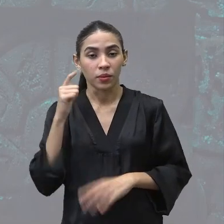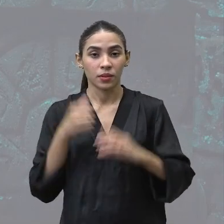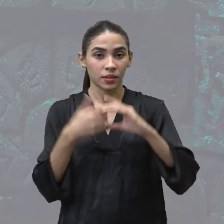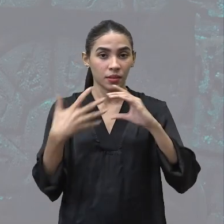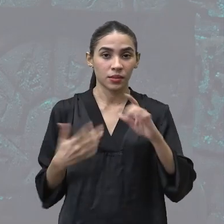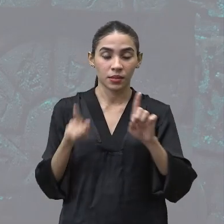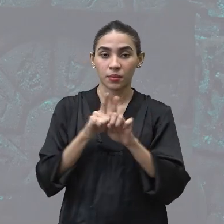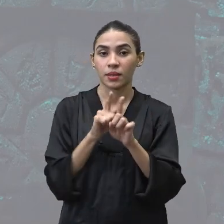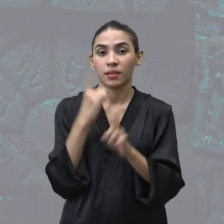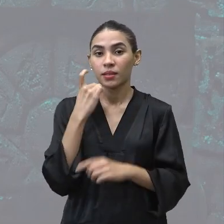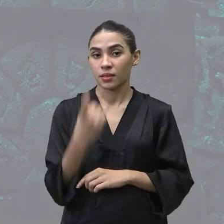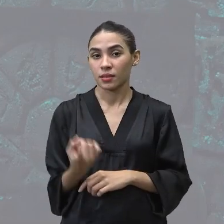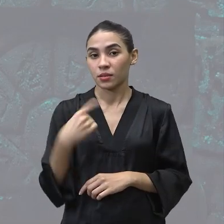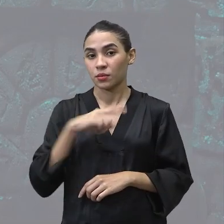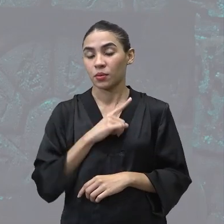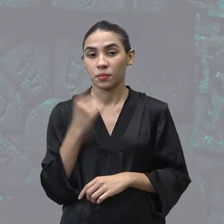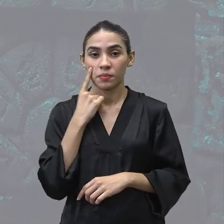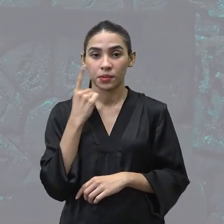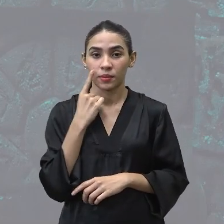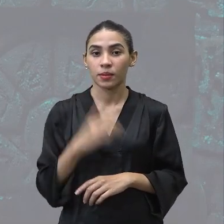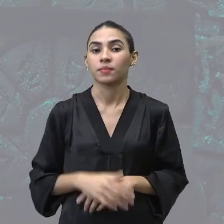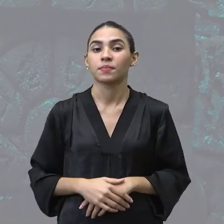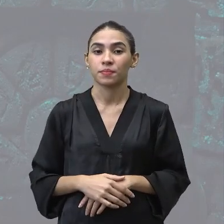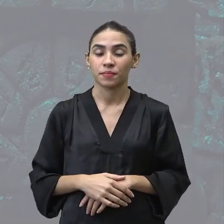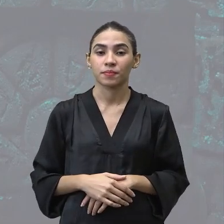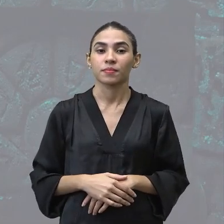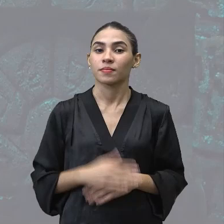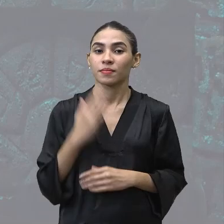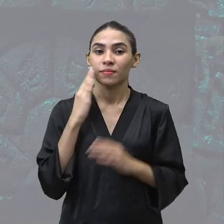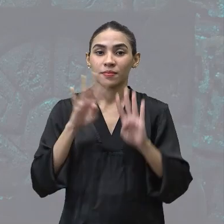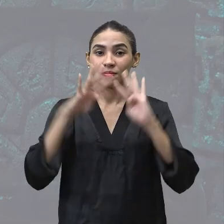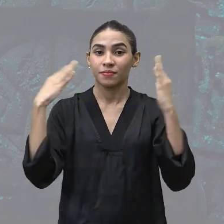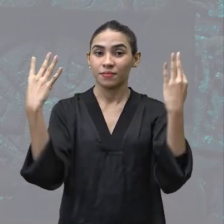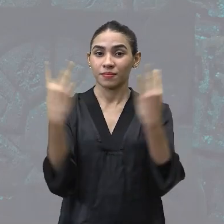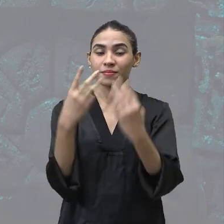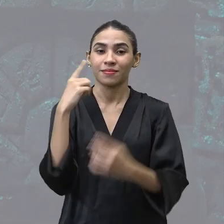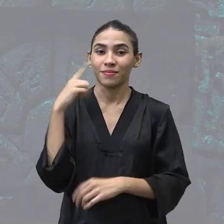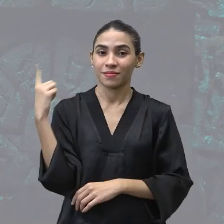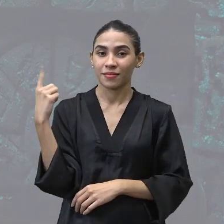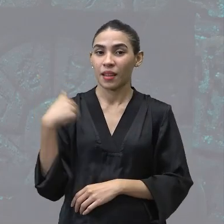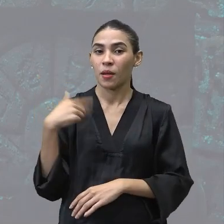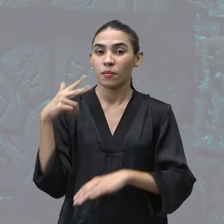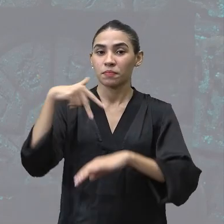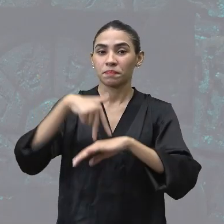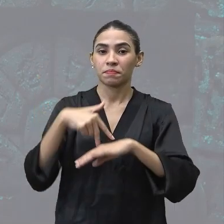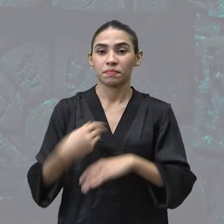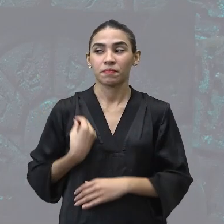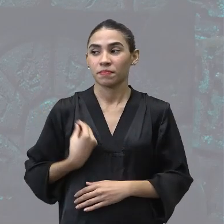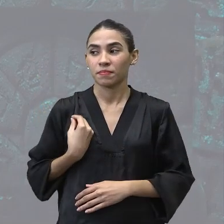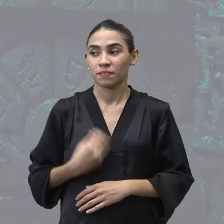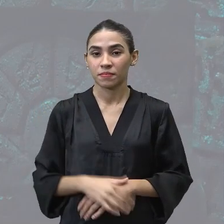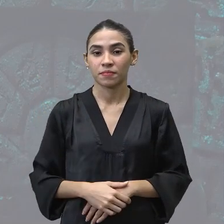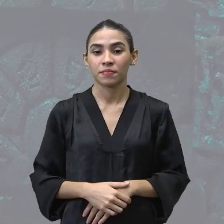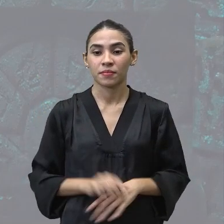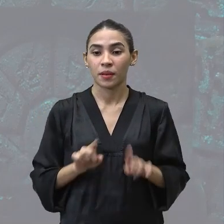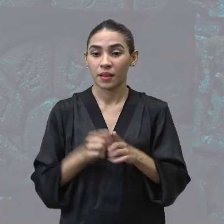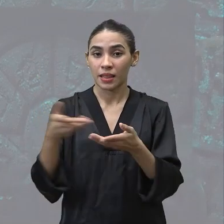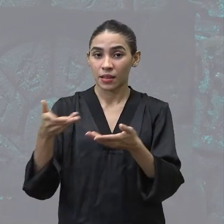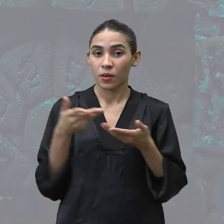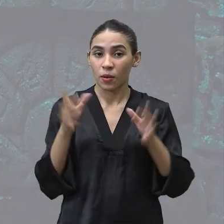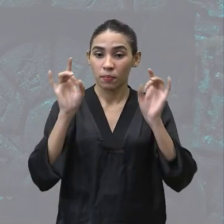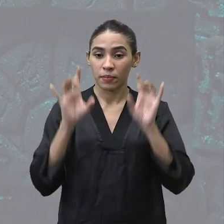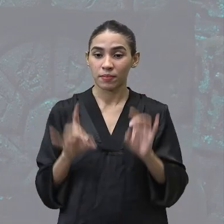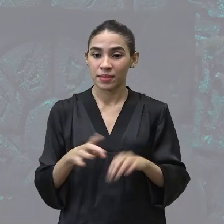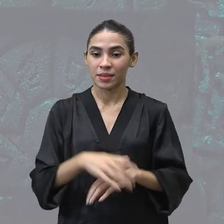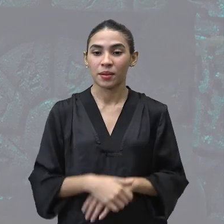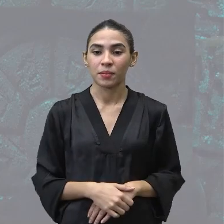características interessantes para a gente observar. Olha só que esse cenário que eu estou nesse momento, nós vamos ter um convidado